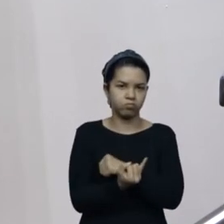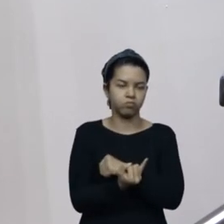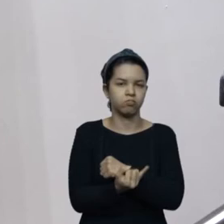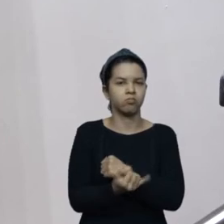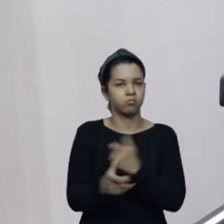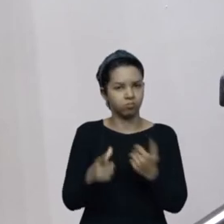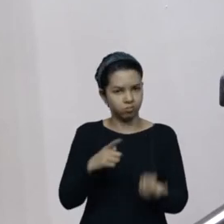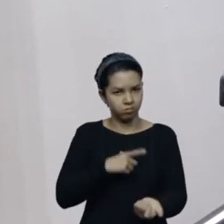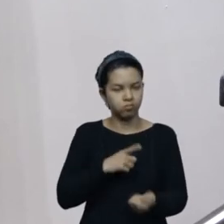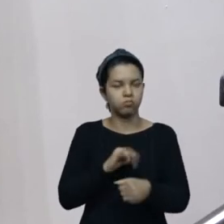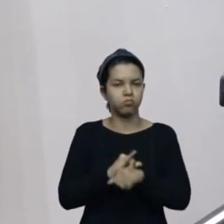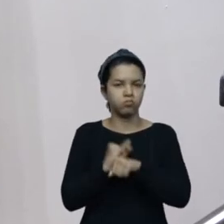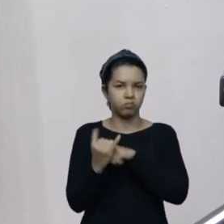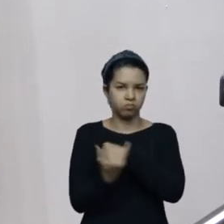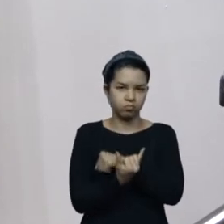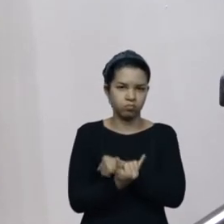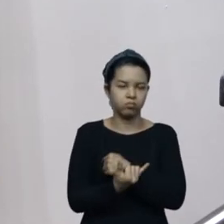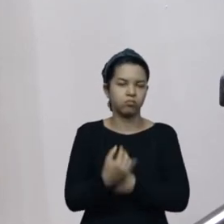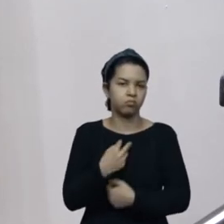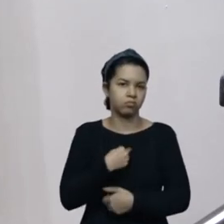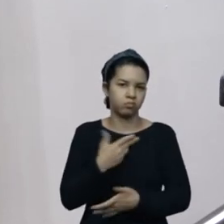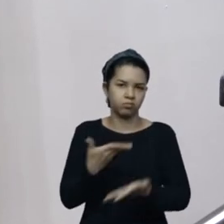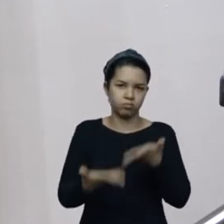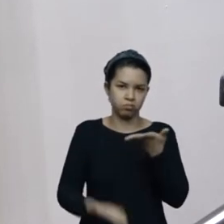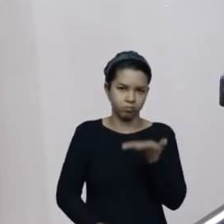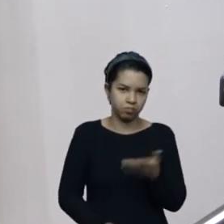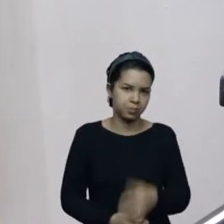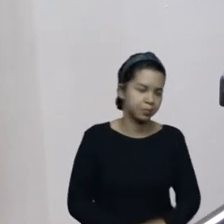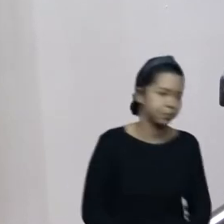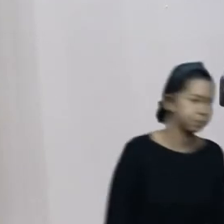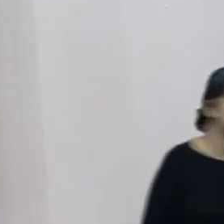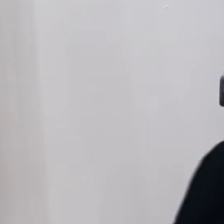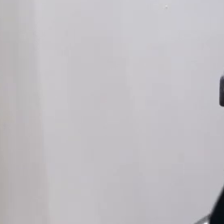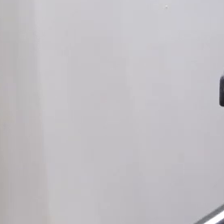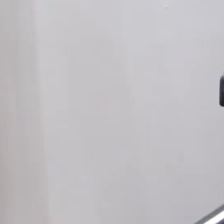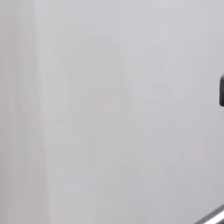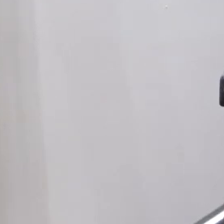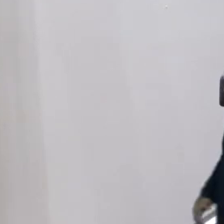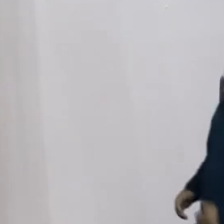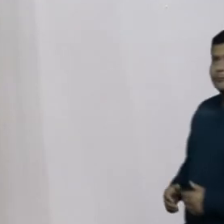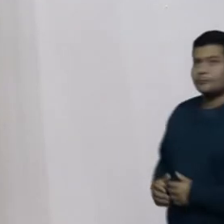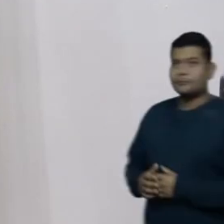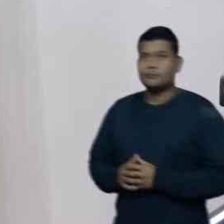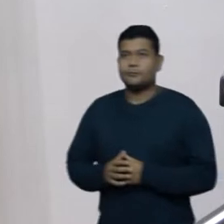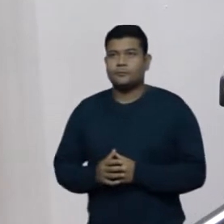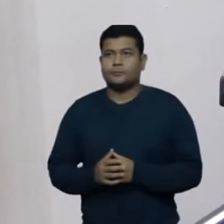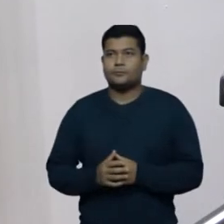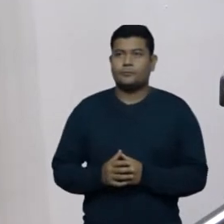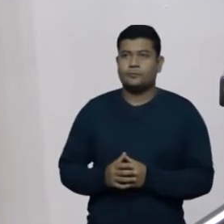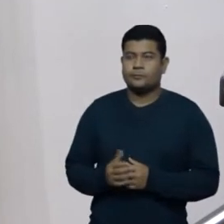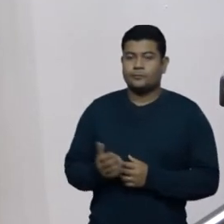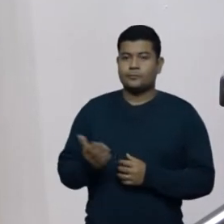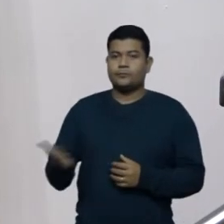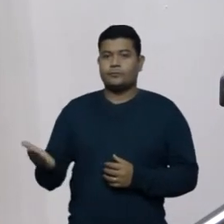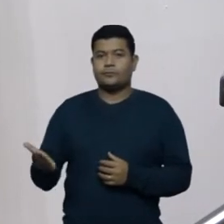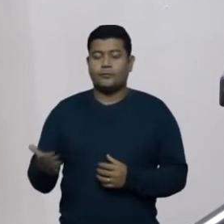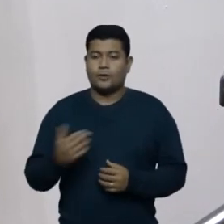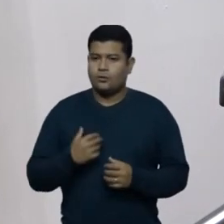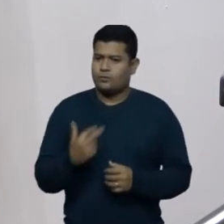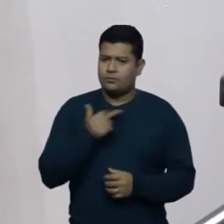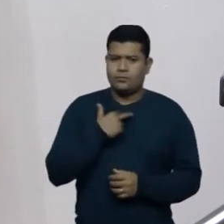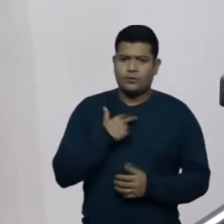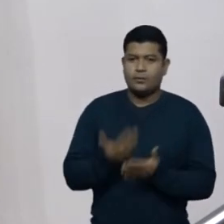ilha e que não pode perder essa beleza e a paz do seu povo para